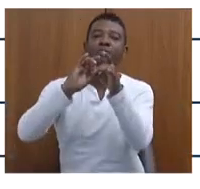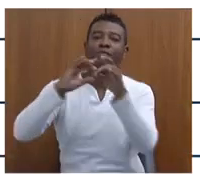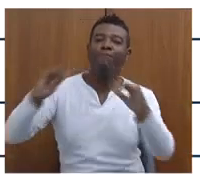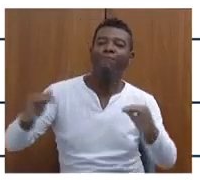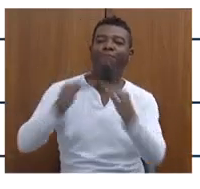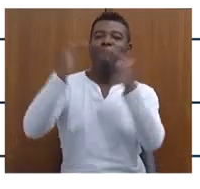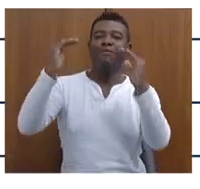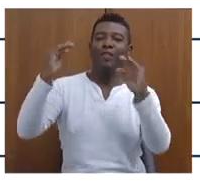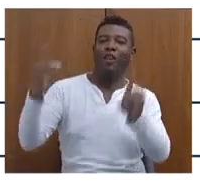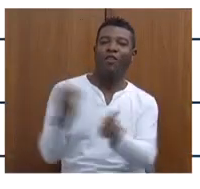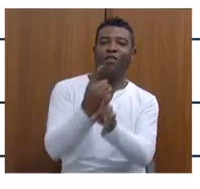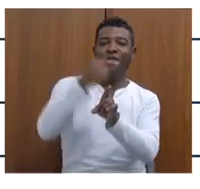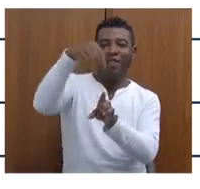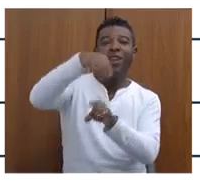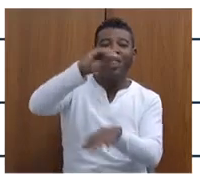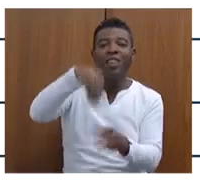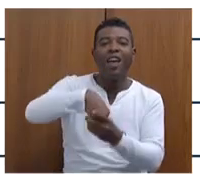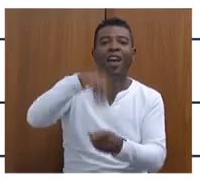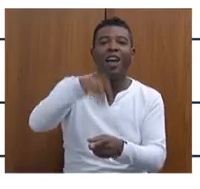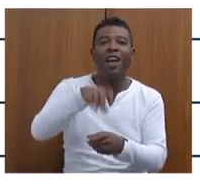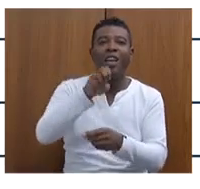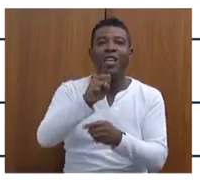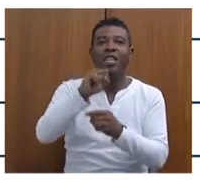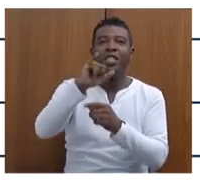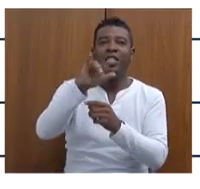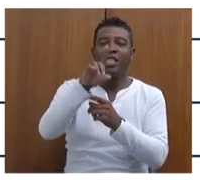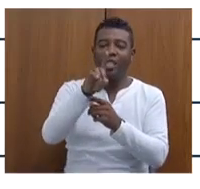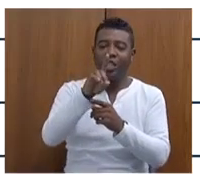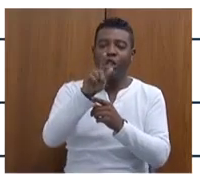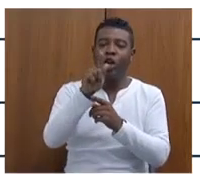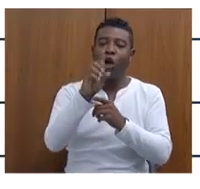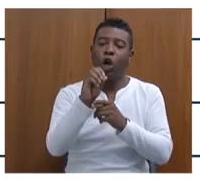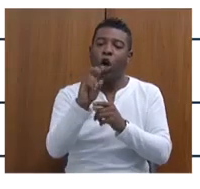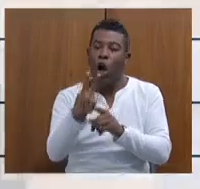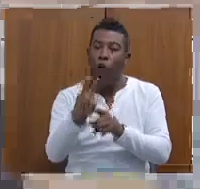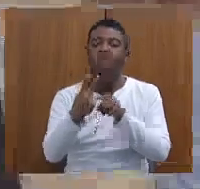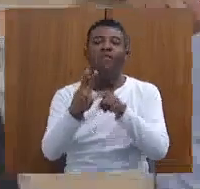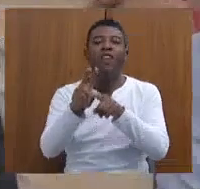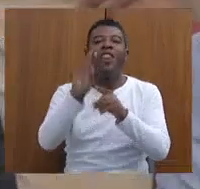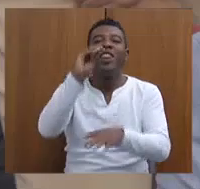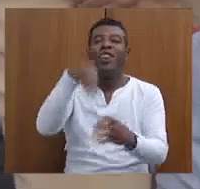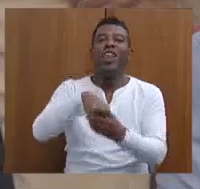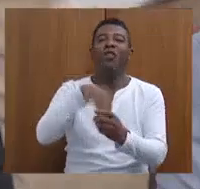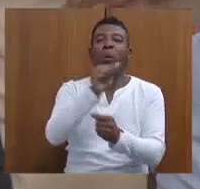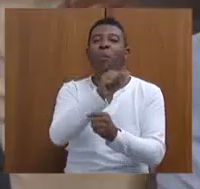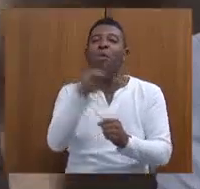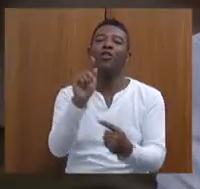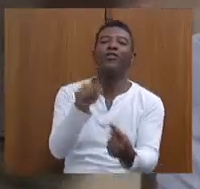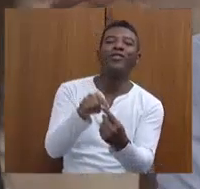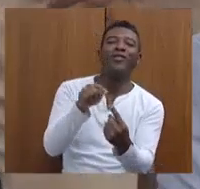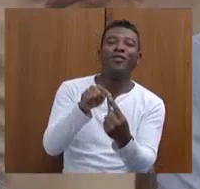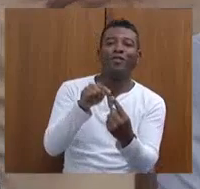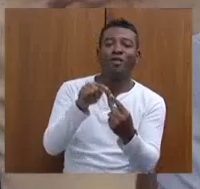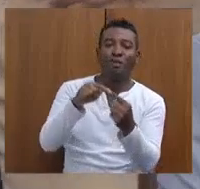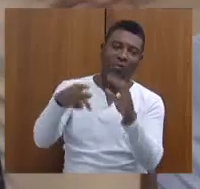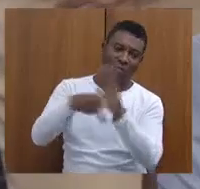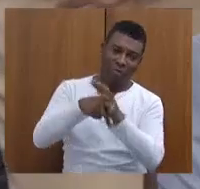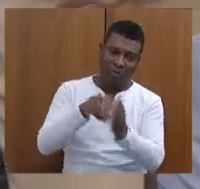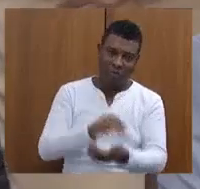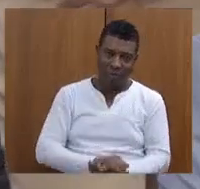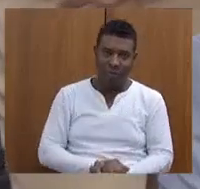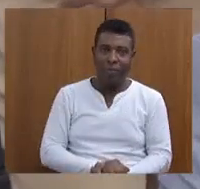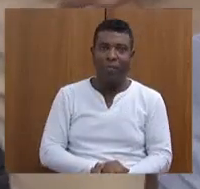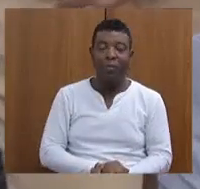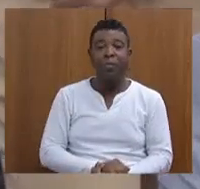é CID gov MG gov são todas as ferramentas e políticas que nós temos fatal